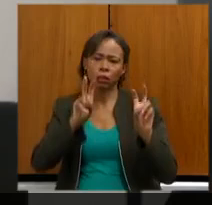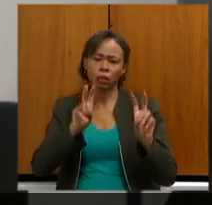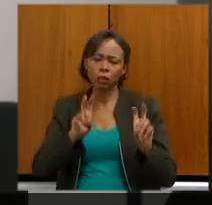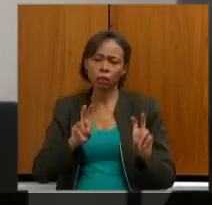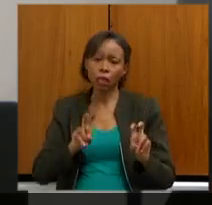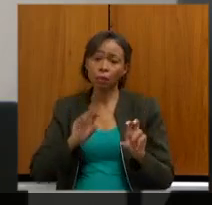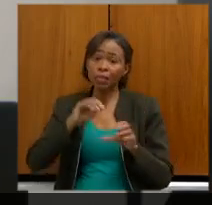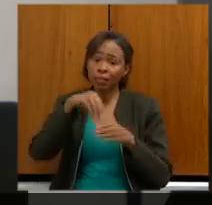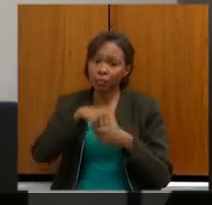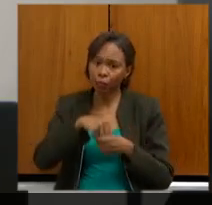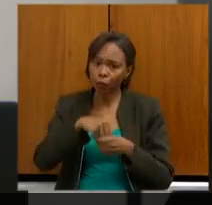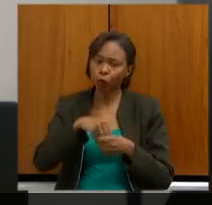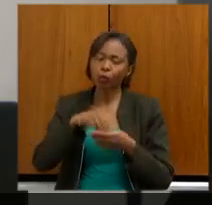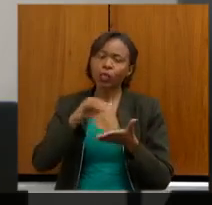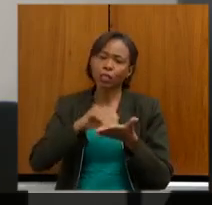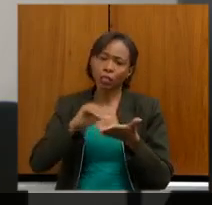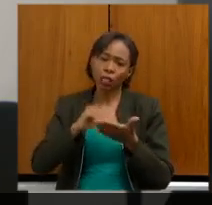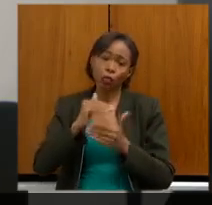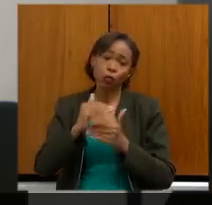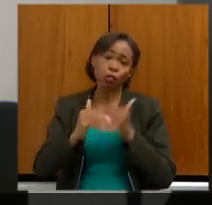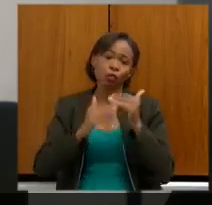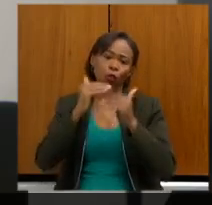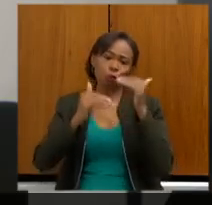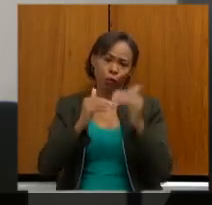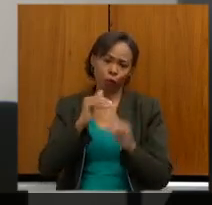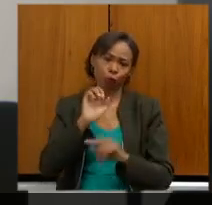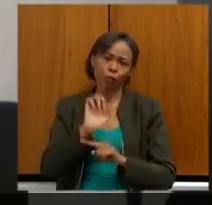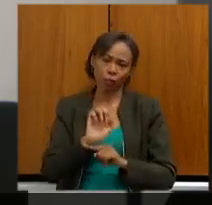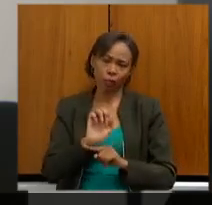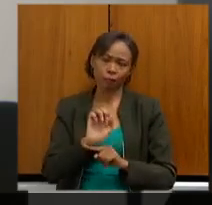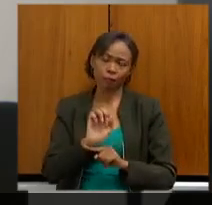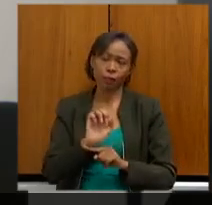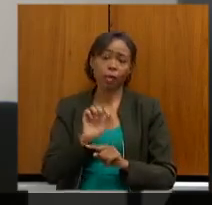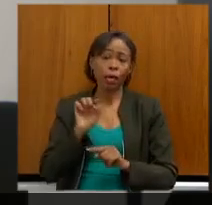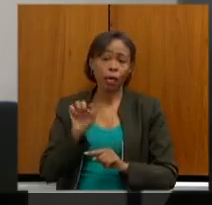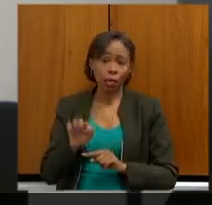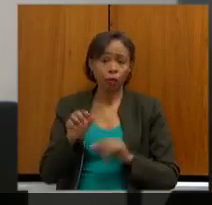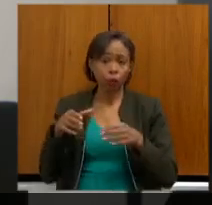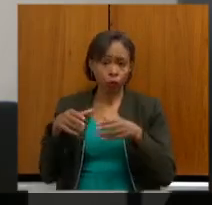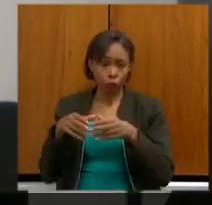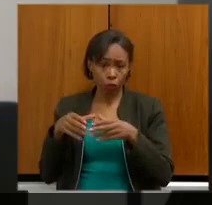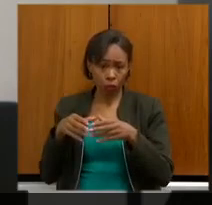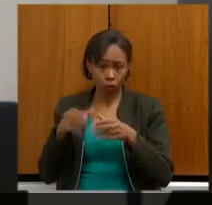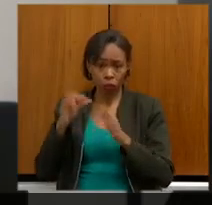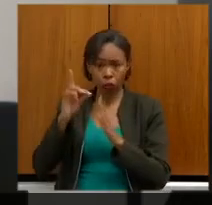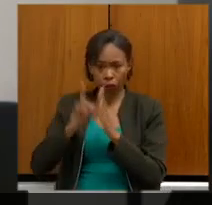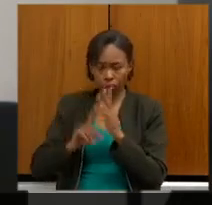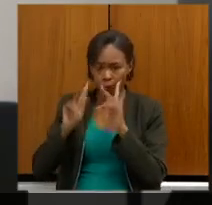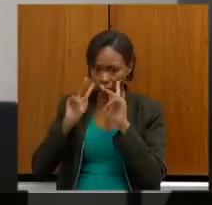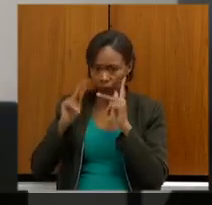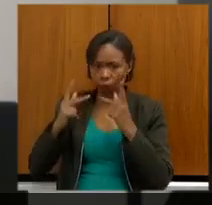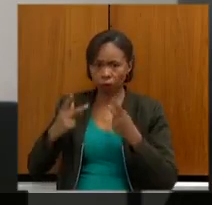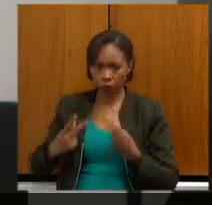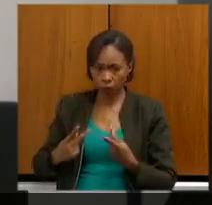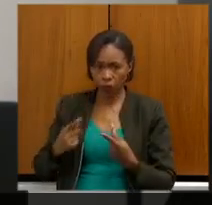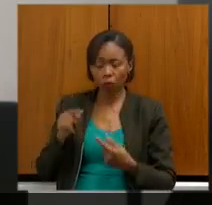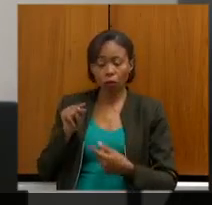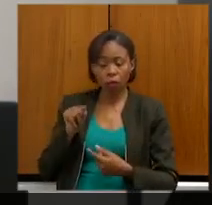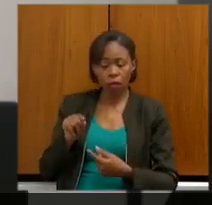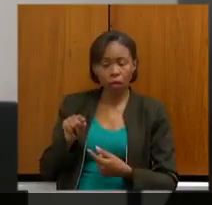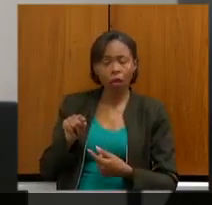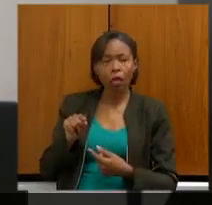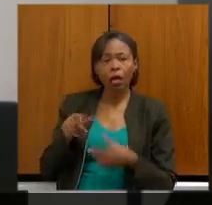hoje dele a secretaria de desenvolvimento do estado e essa comissão a comissão de direitos humanos ela ao longo